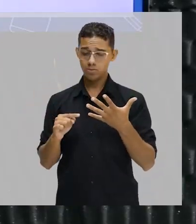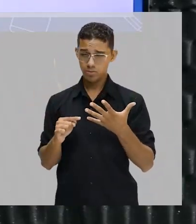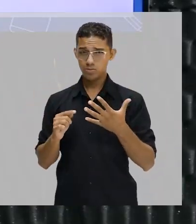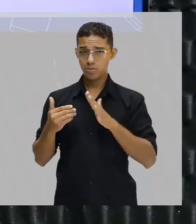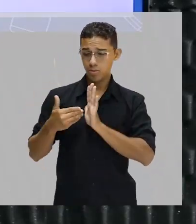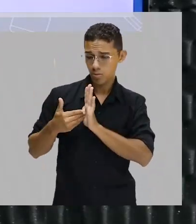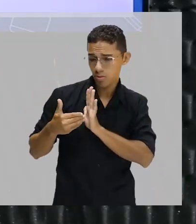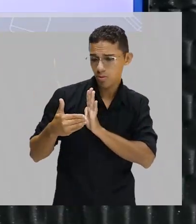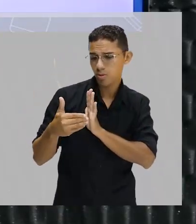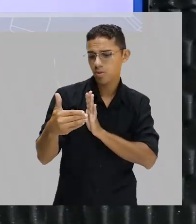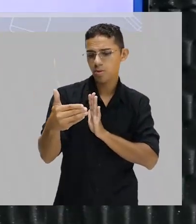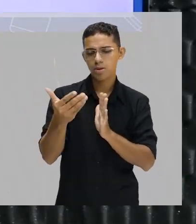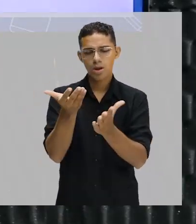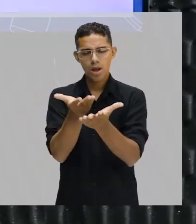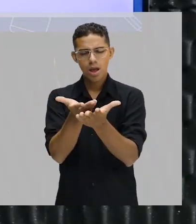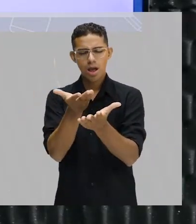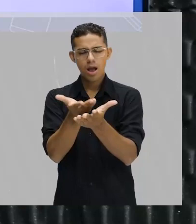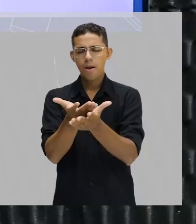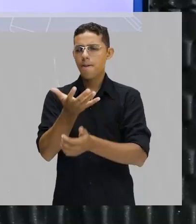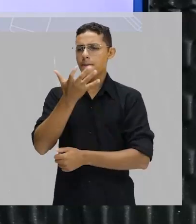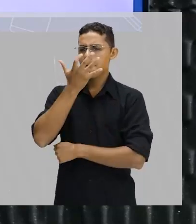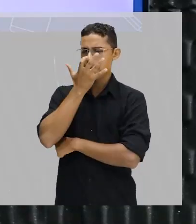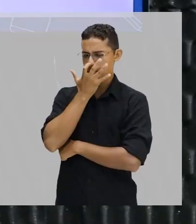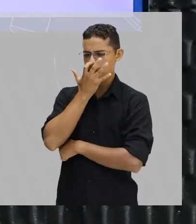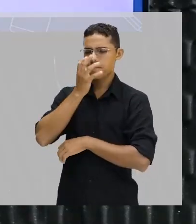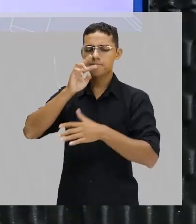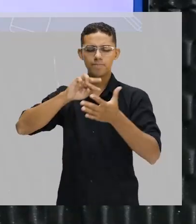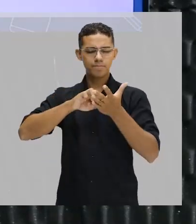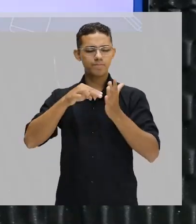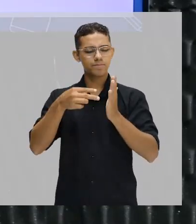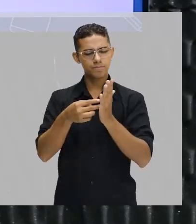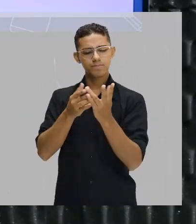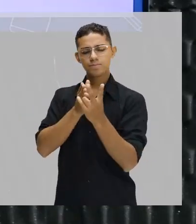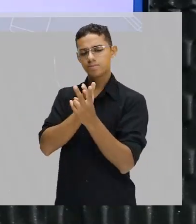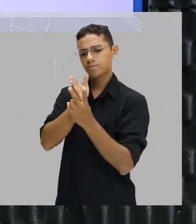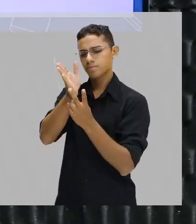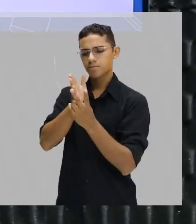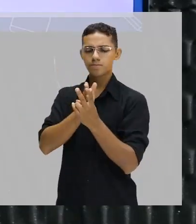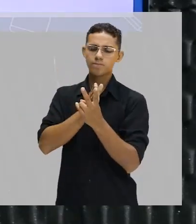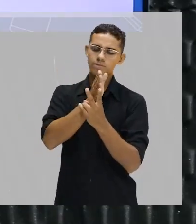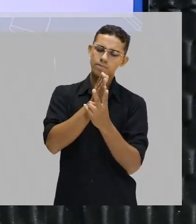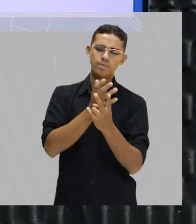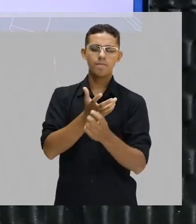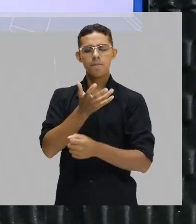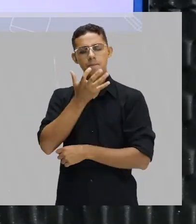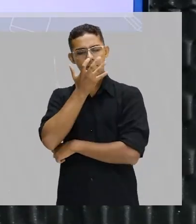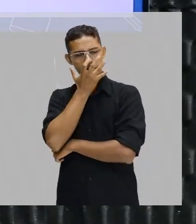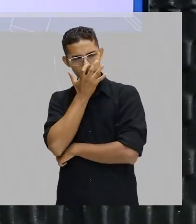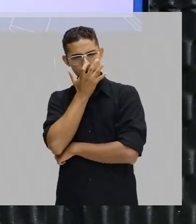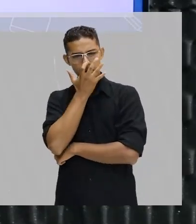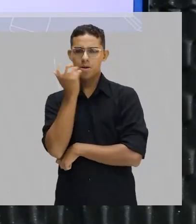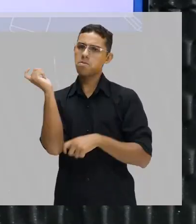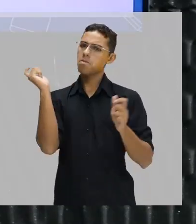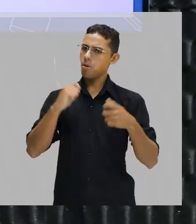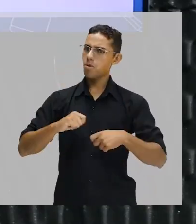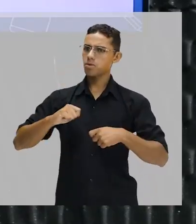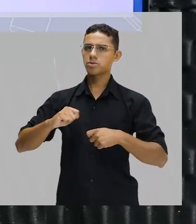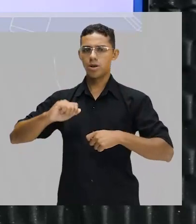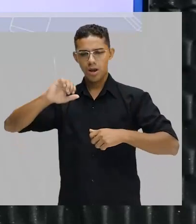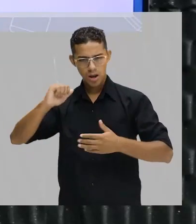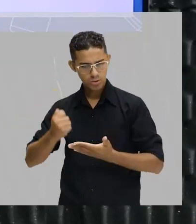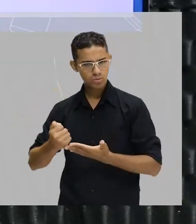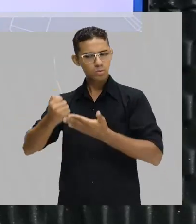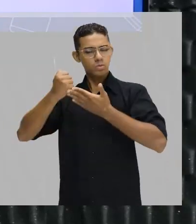vão perceber que a ambiguidade ela pode ser utilizada de forma positiva ou de forma totalmente negativa. Então,